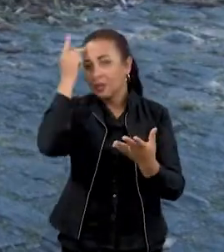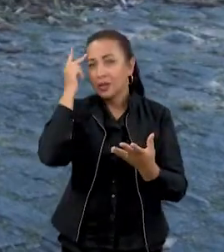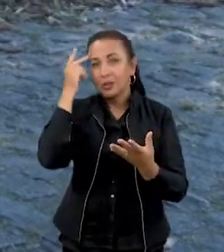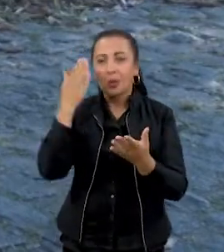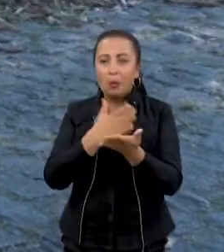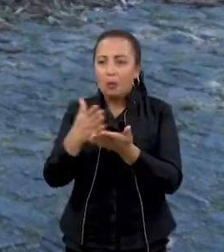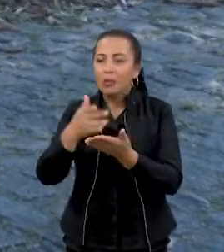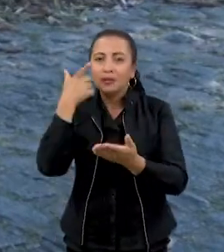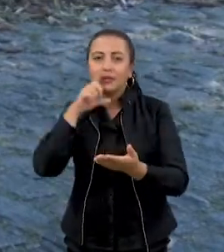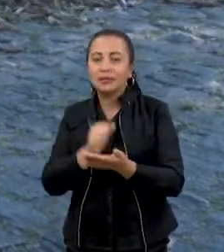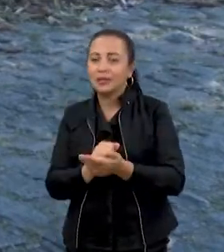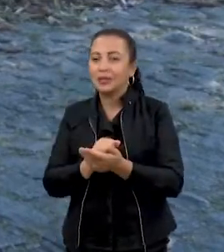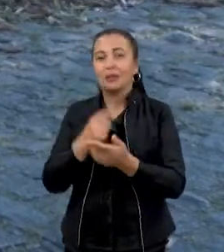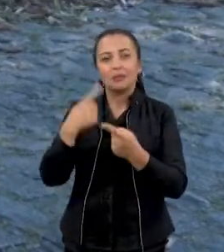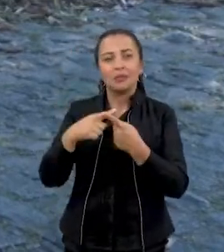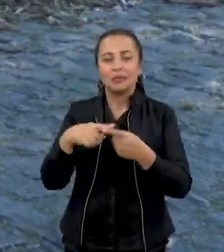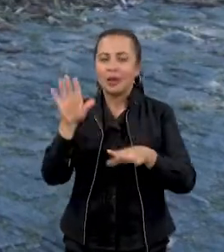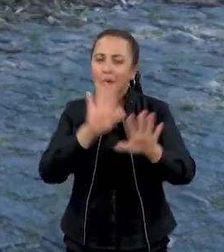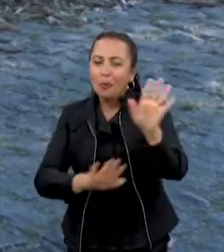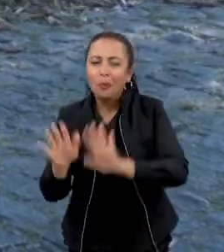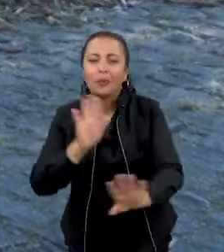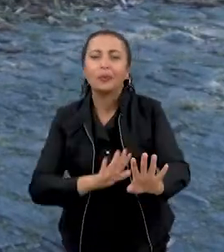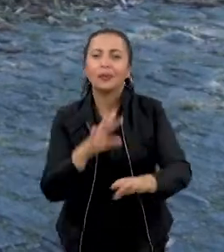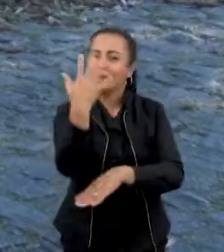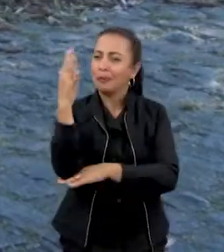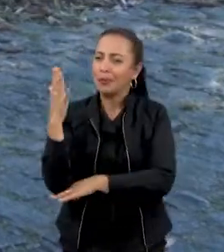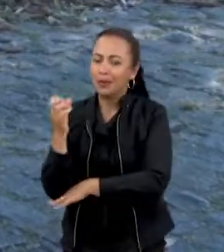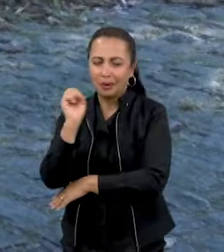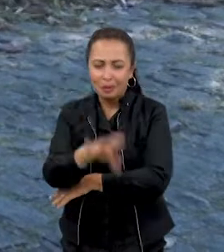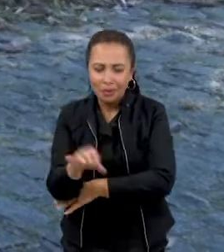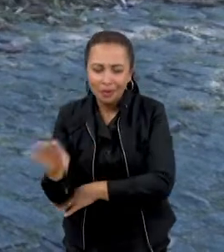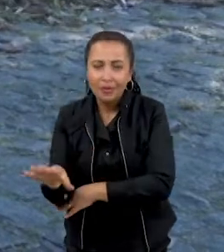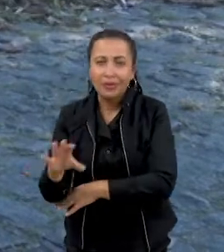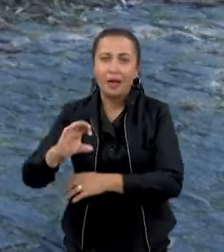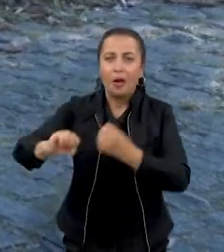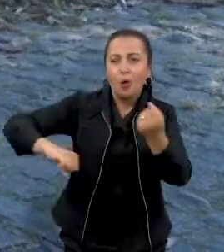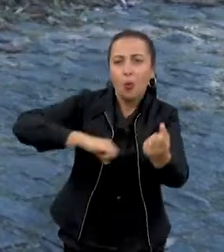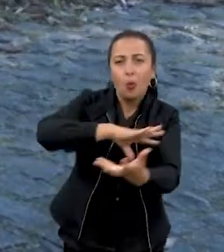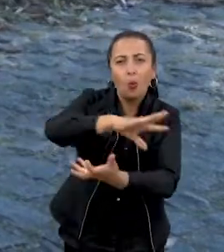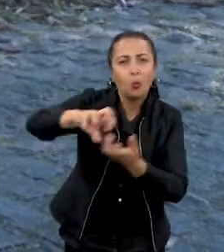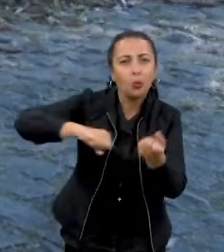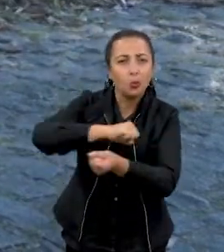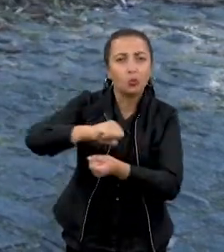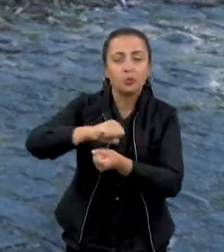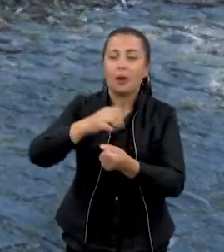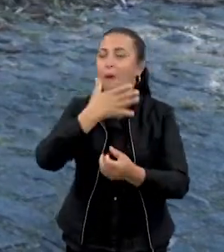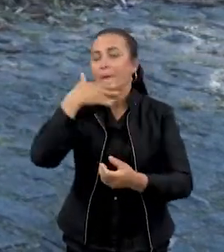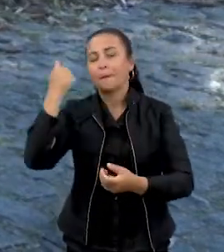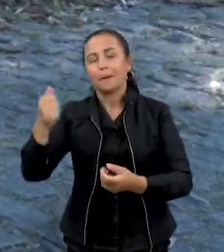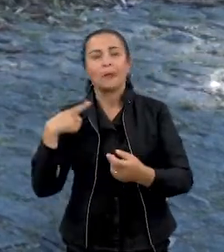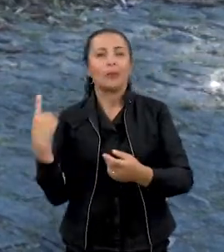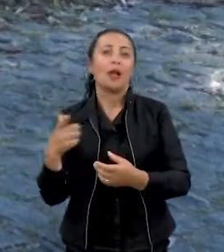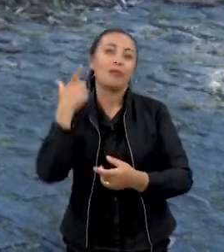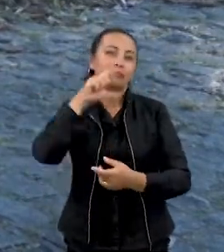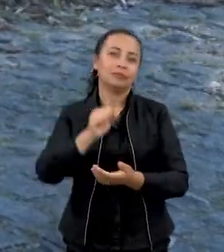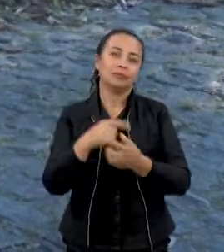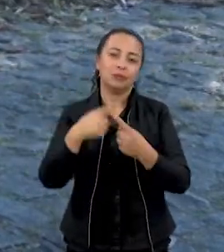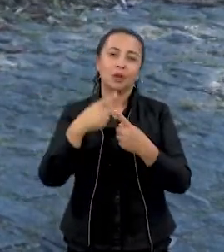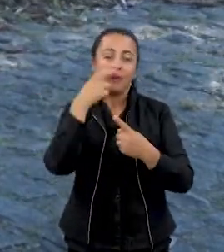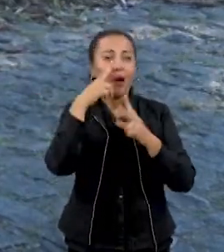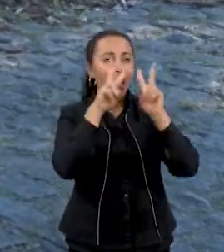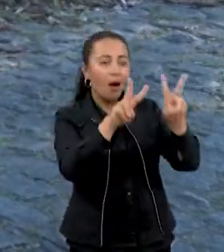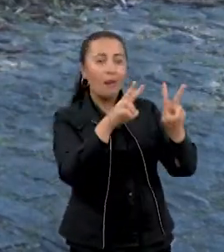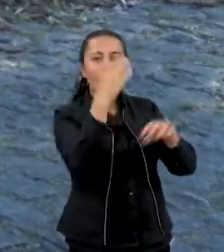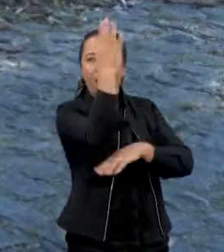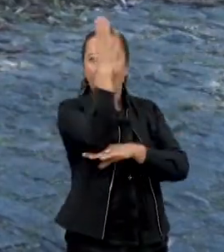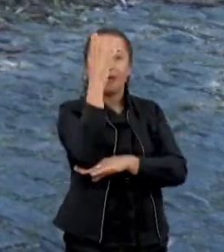produtor passa a receber, porque ele está preservando, porque ele está cultivando de uma forma sustentável, para mim esse é o maior ganho. Porque ele vai olhar para